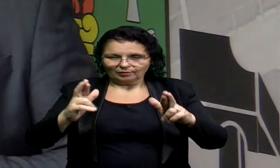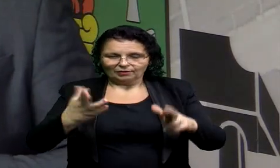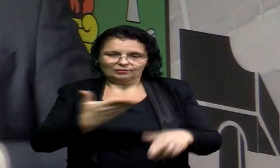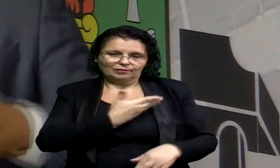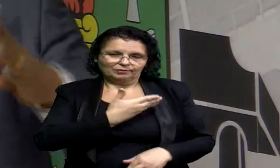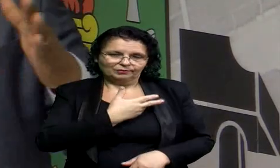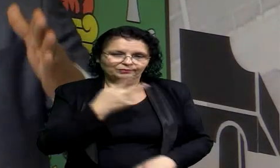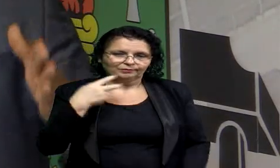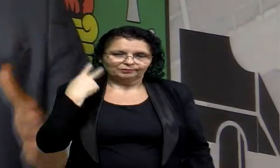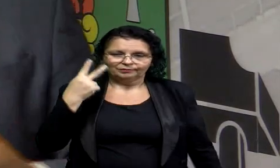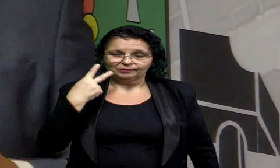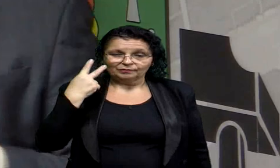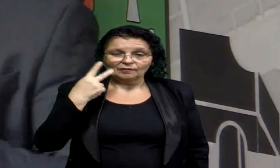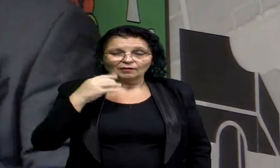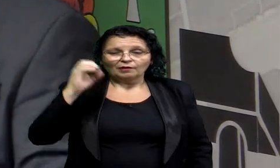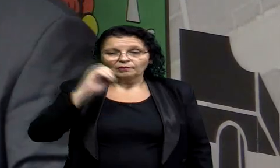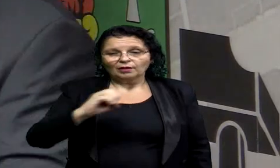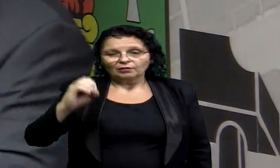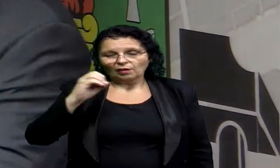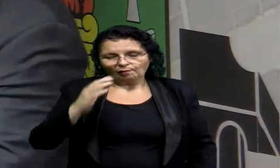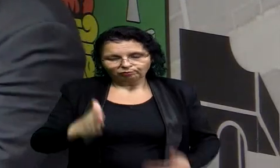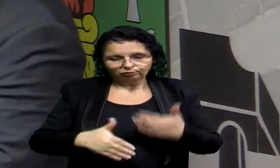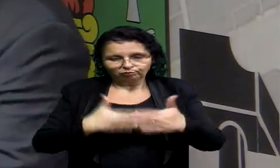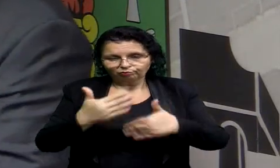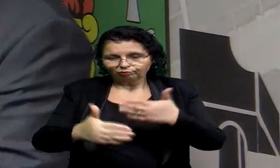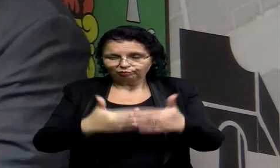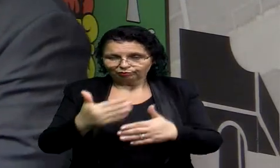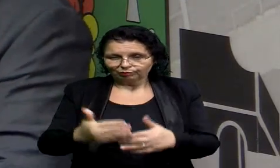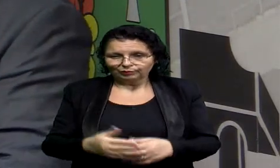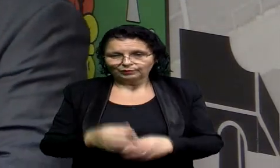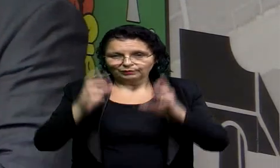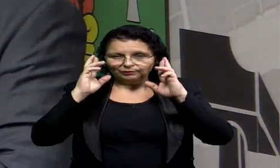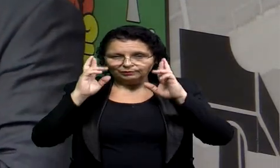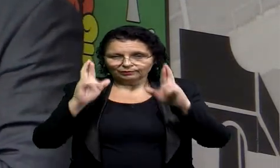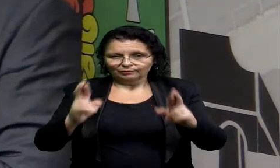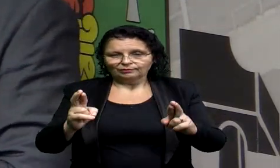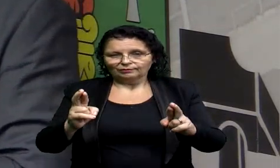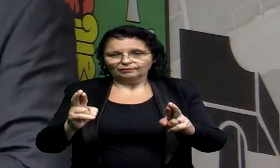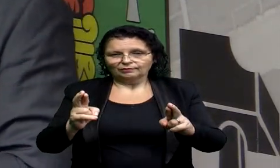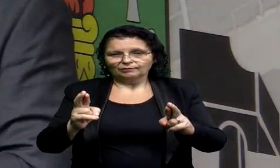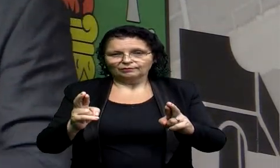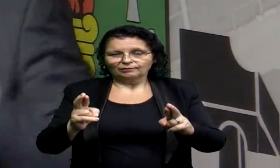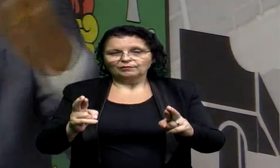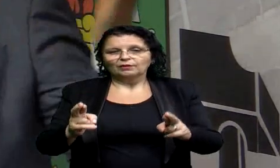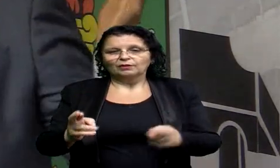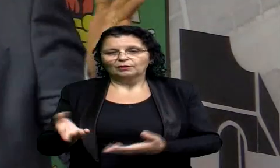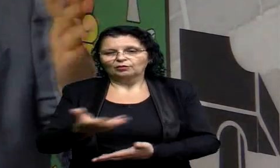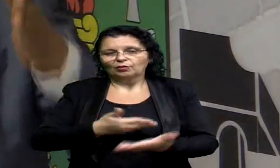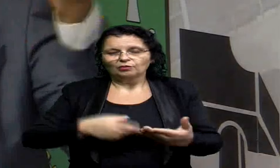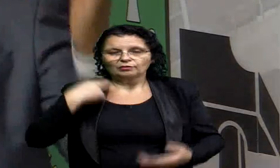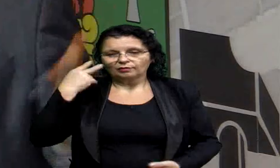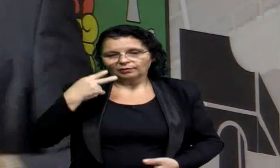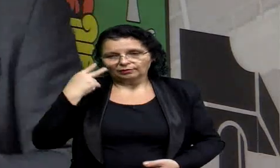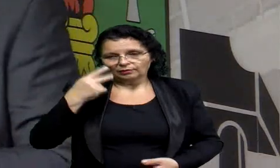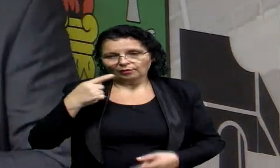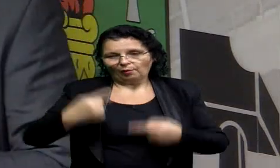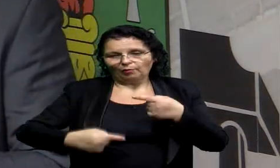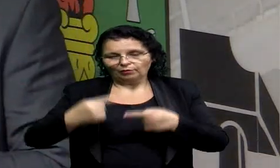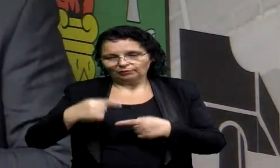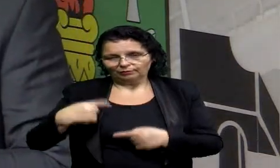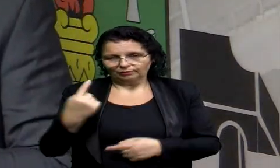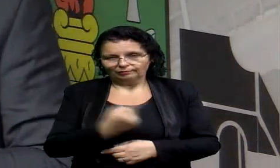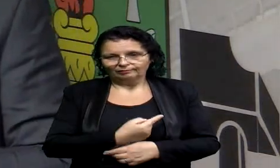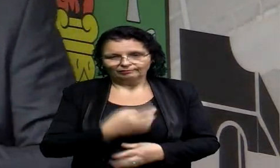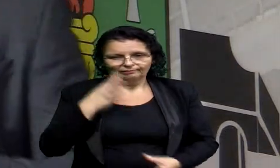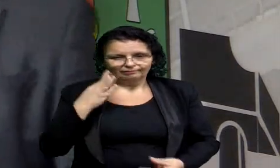vereadores para que a cidade continue sempre nesse respeito com com os vereadores com os políticos da nossa cidade